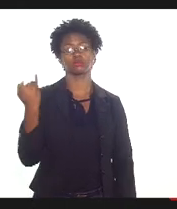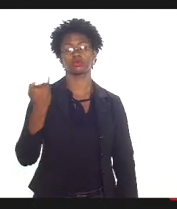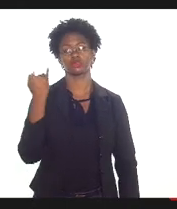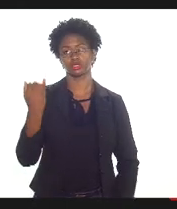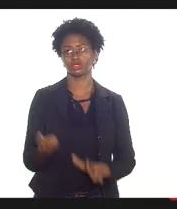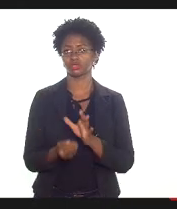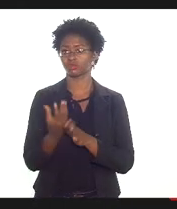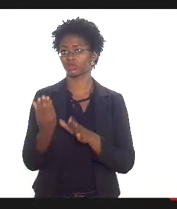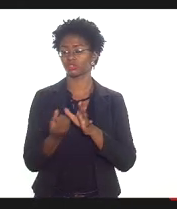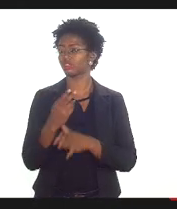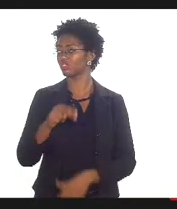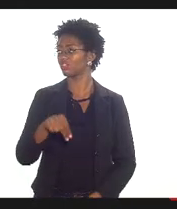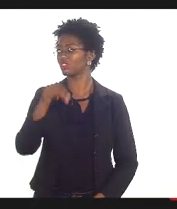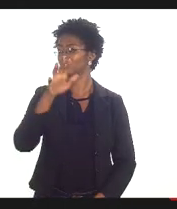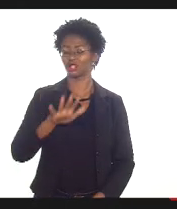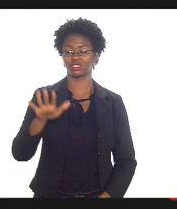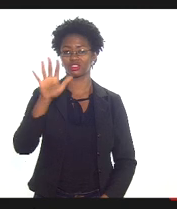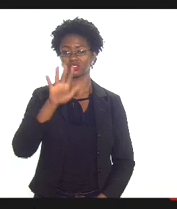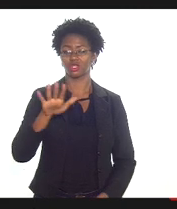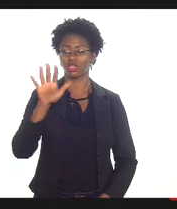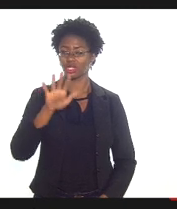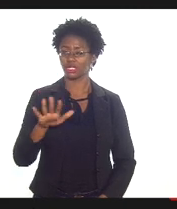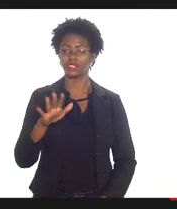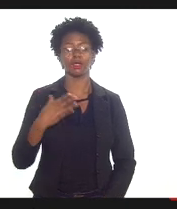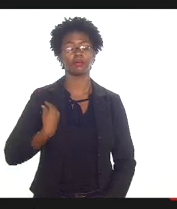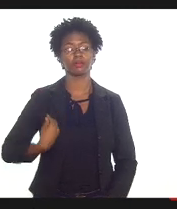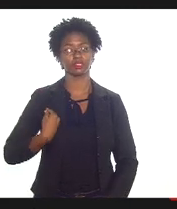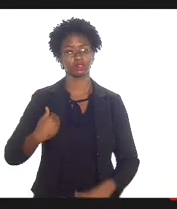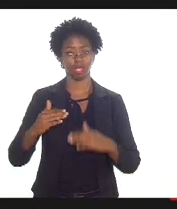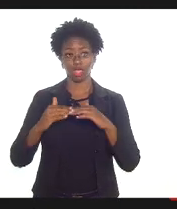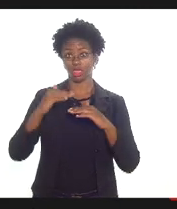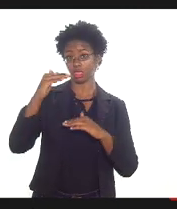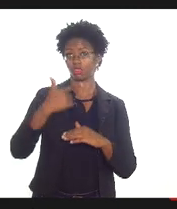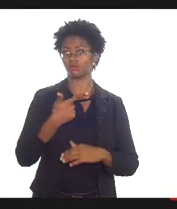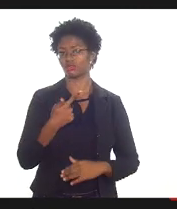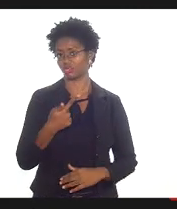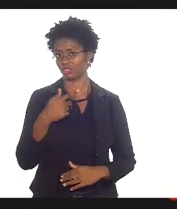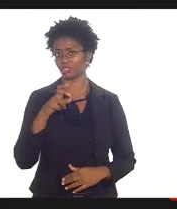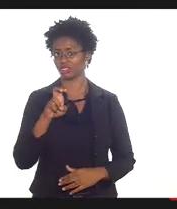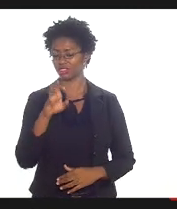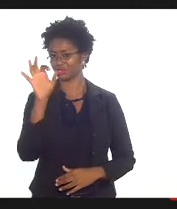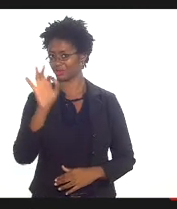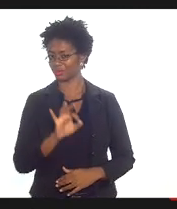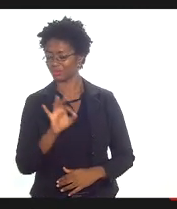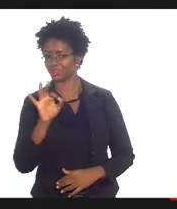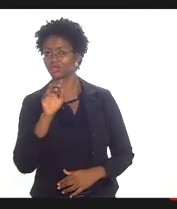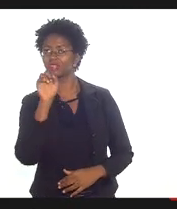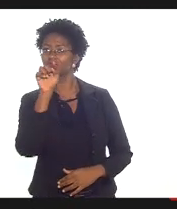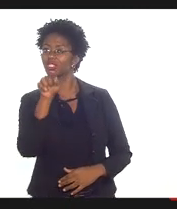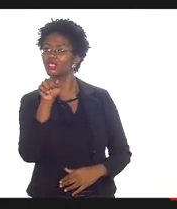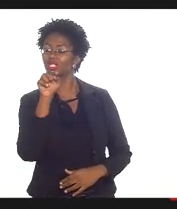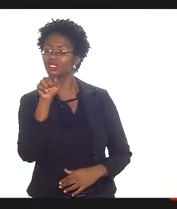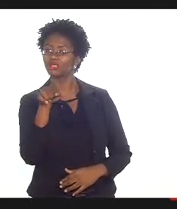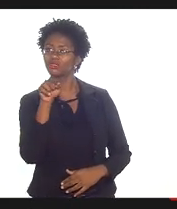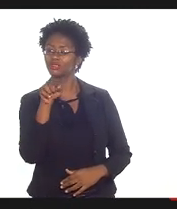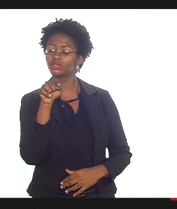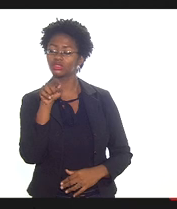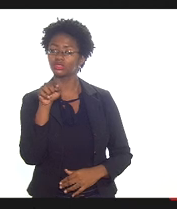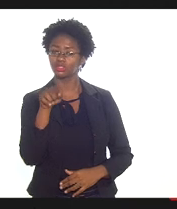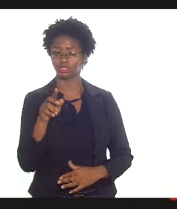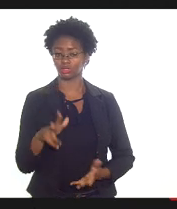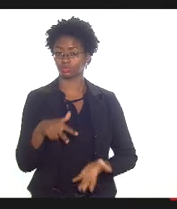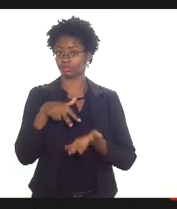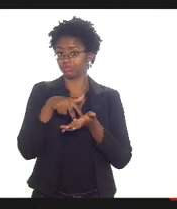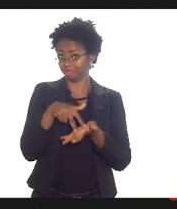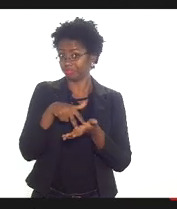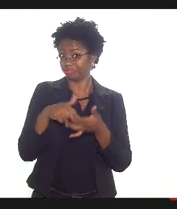produção nacional, uma participação acima de 75%, e essa posição majoritária do